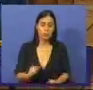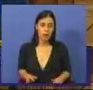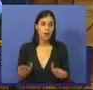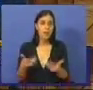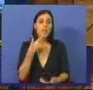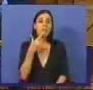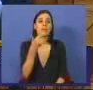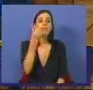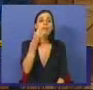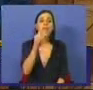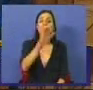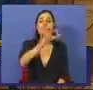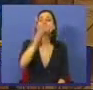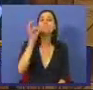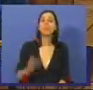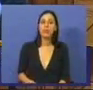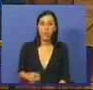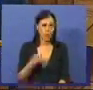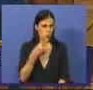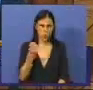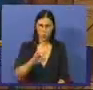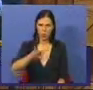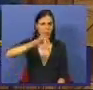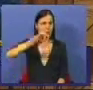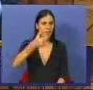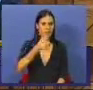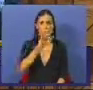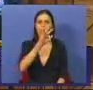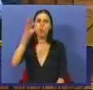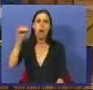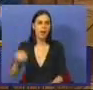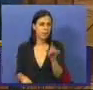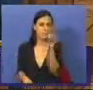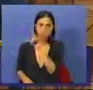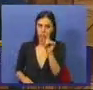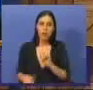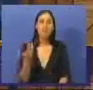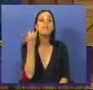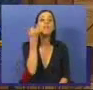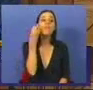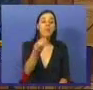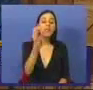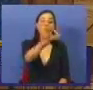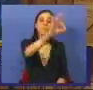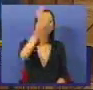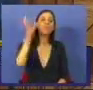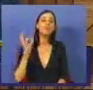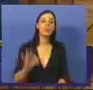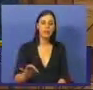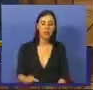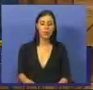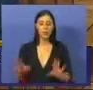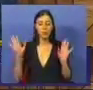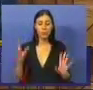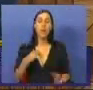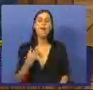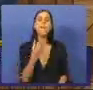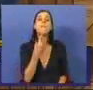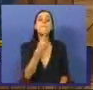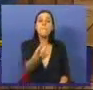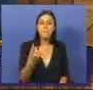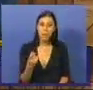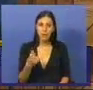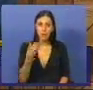Caixa diz 20%. Não diz 25% a 40%. Não. Diz 20%. E, portanto, a minha pergunta